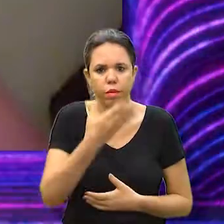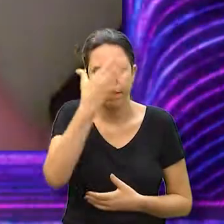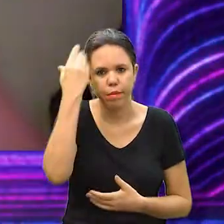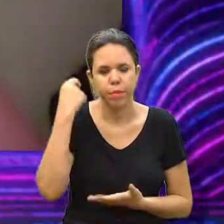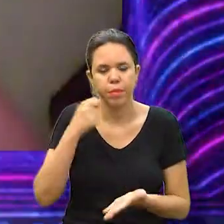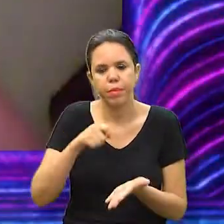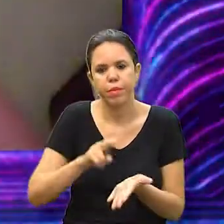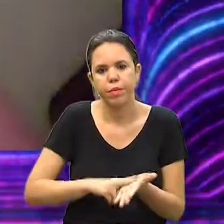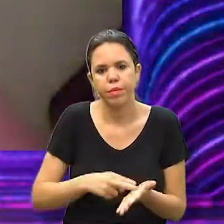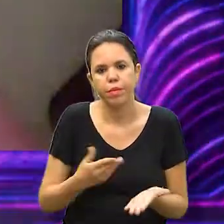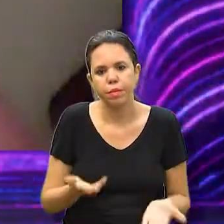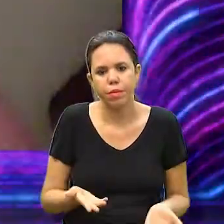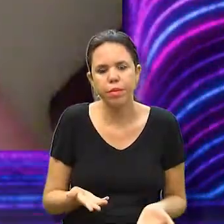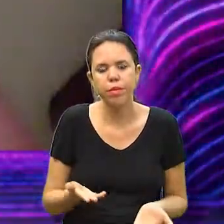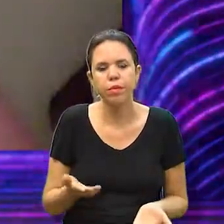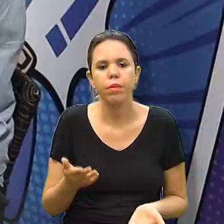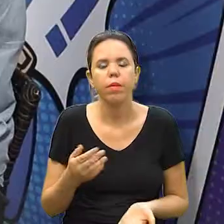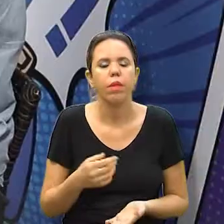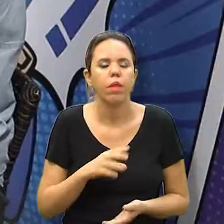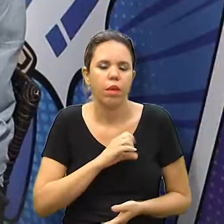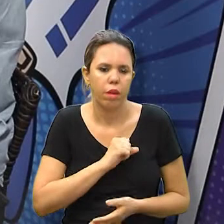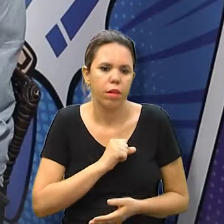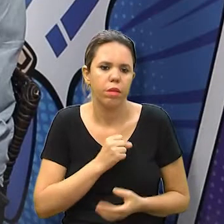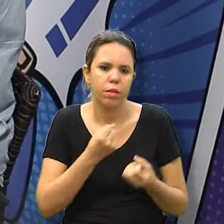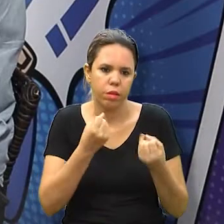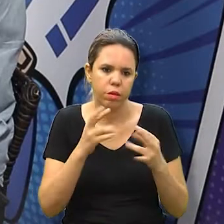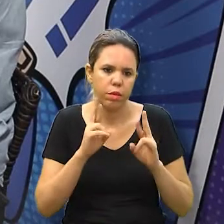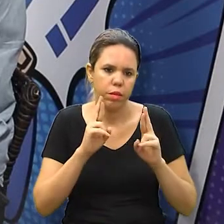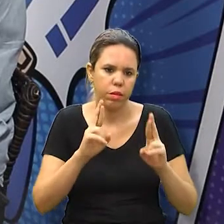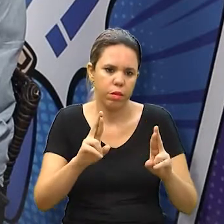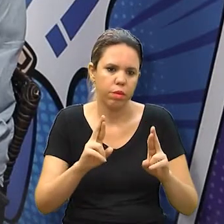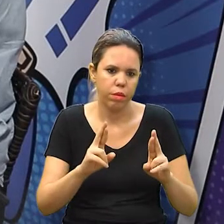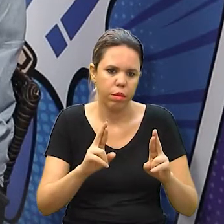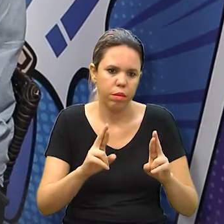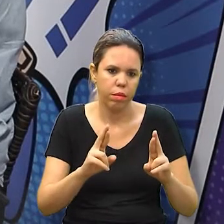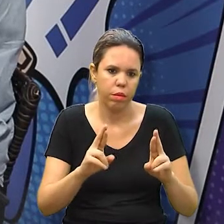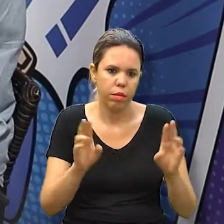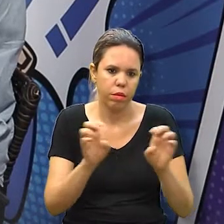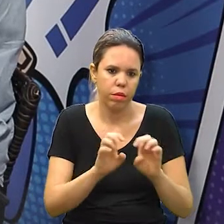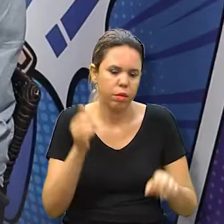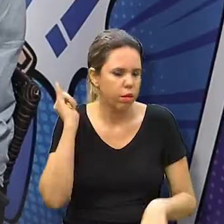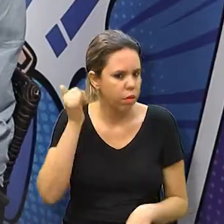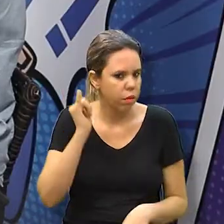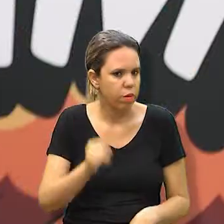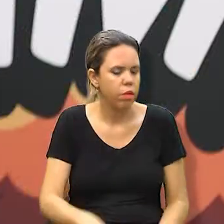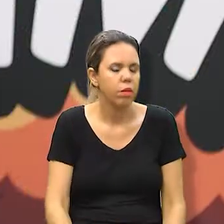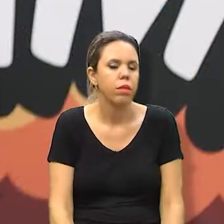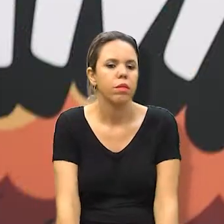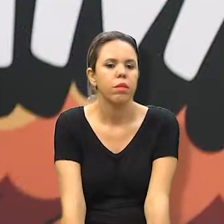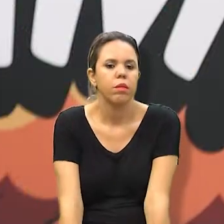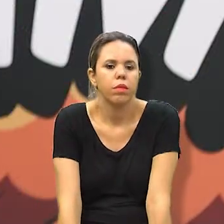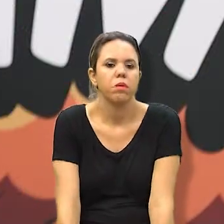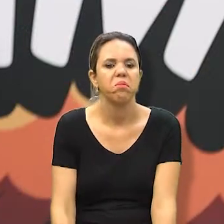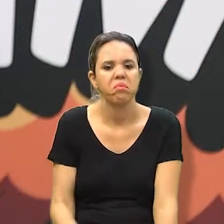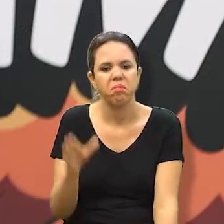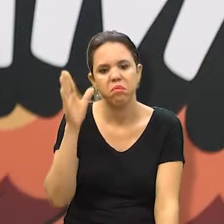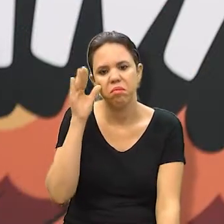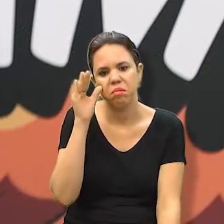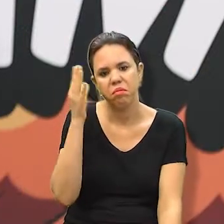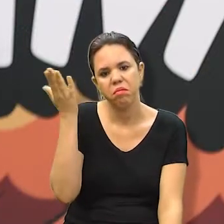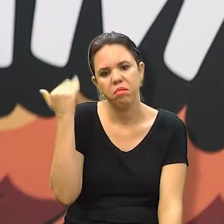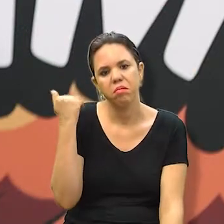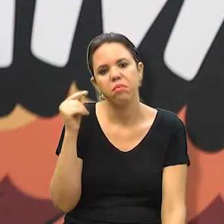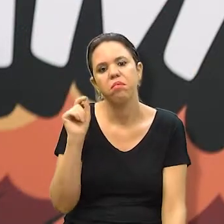esquecida, mas no caso de Mary Shelley a gente respeitou essa estrutura narrativa. Né? Bom, eu fiquei curioso, eu